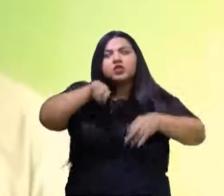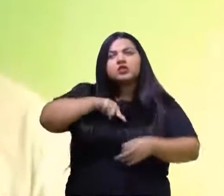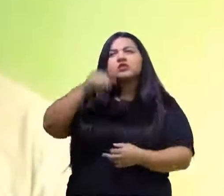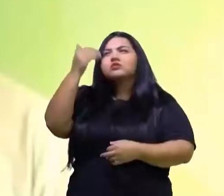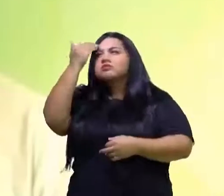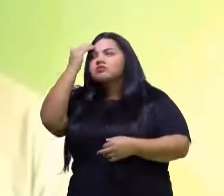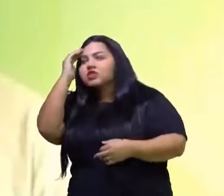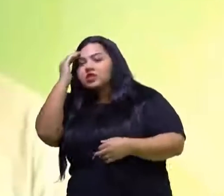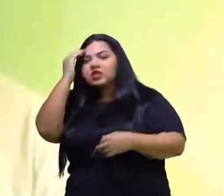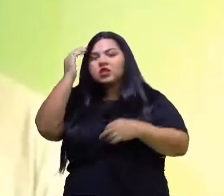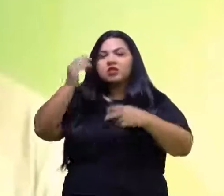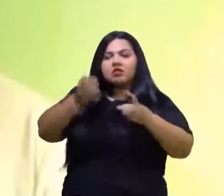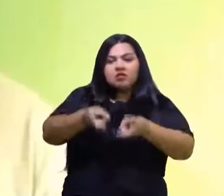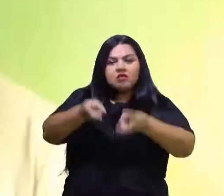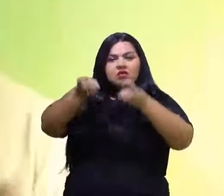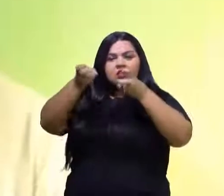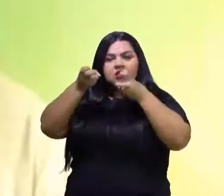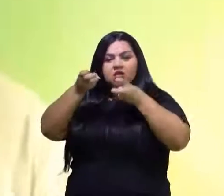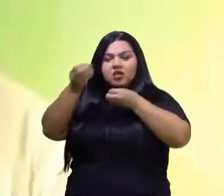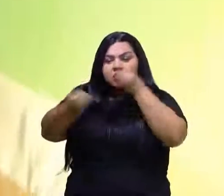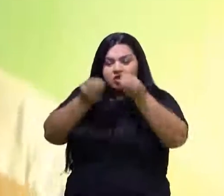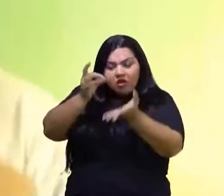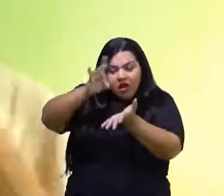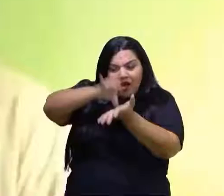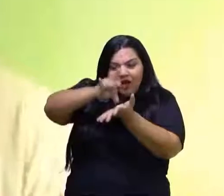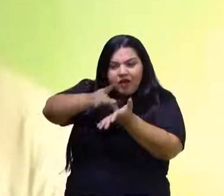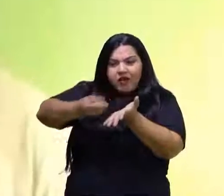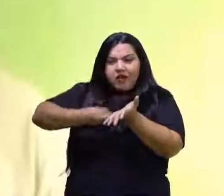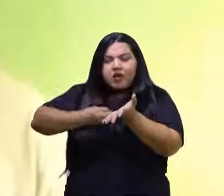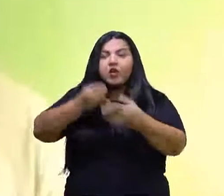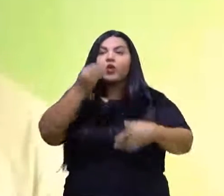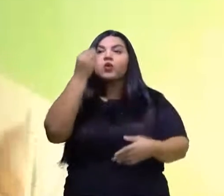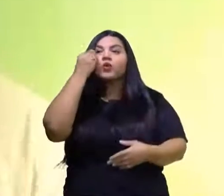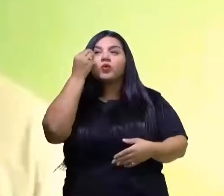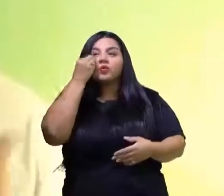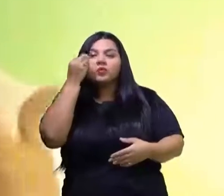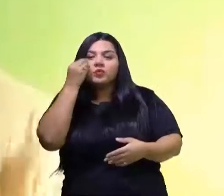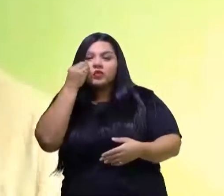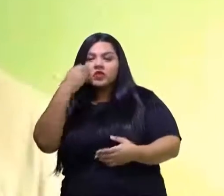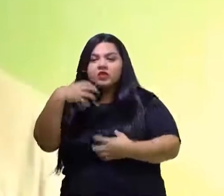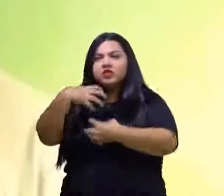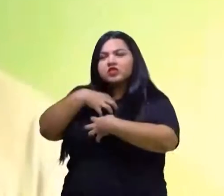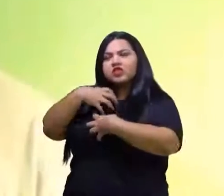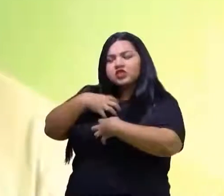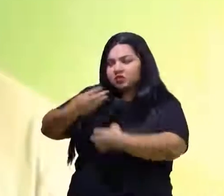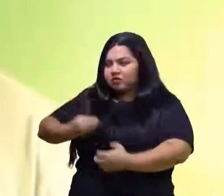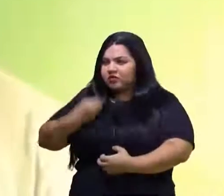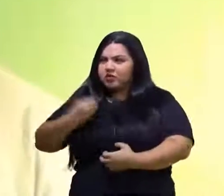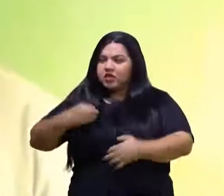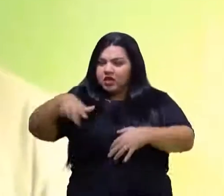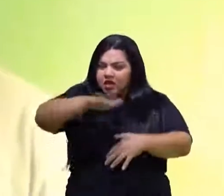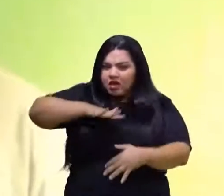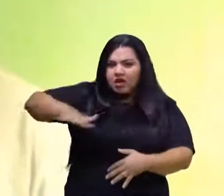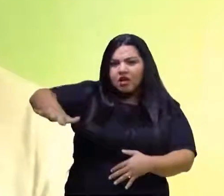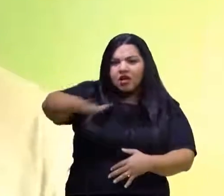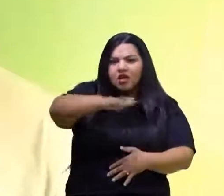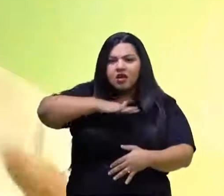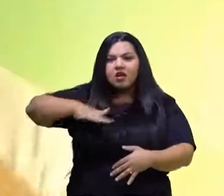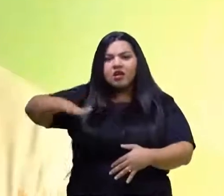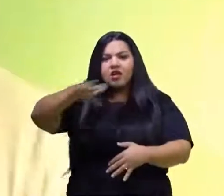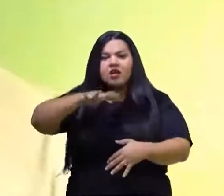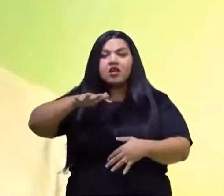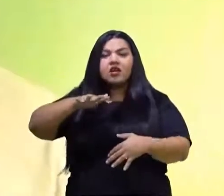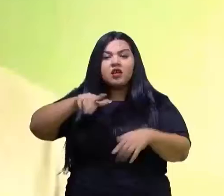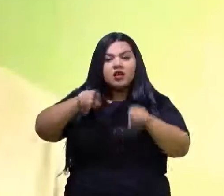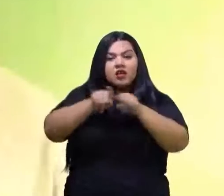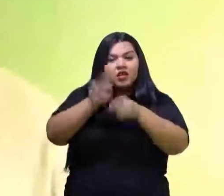dinâmica daquele ponto, daquela realidade, observando, né, sentindo, vivenciando aquelas áreas, as dinâmicas entre os